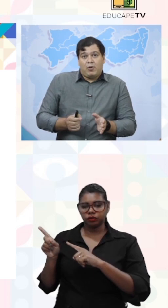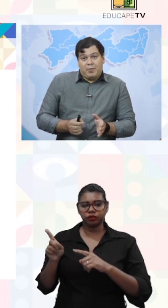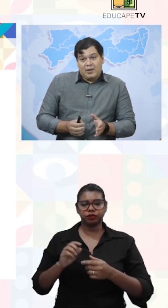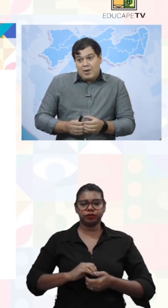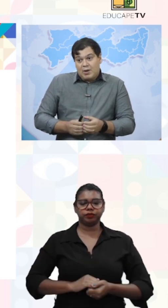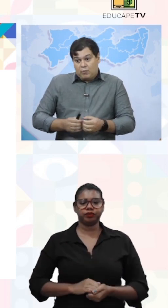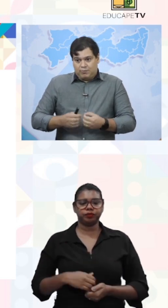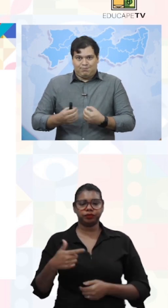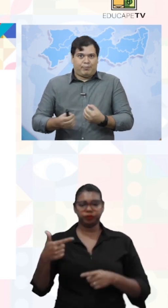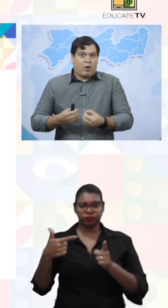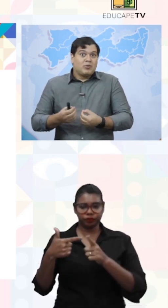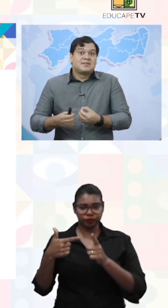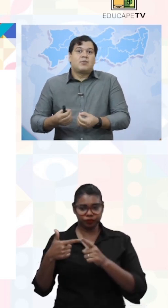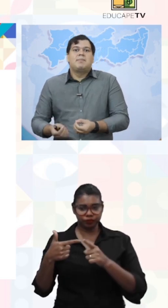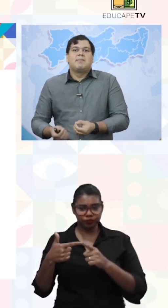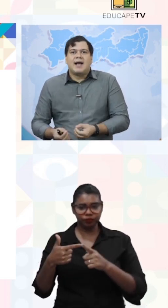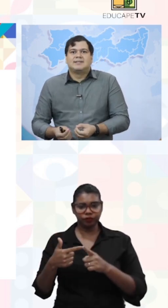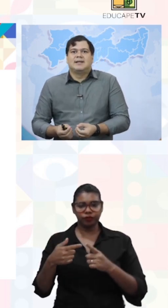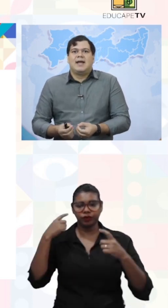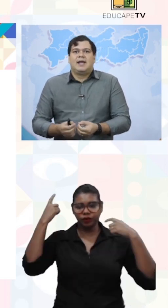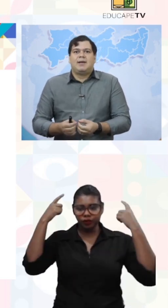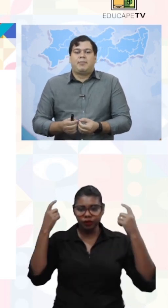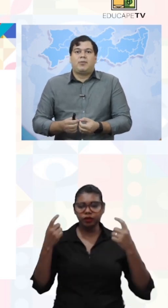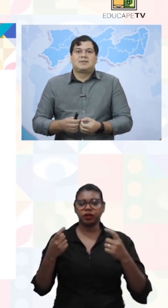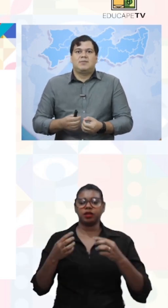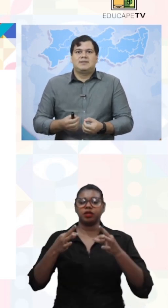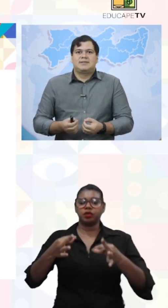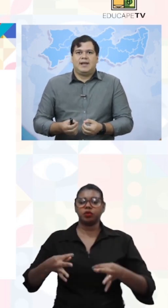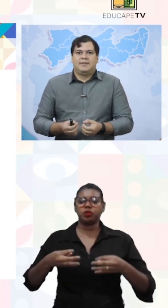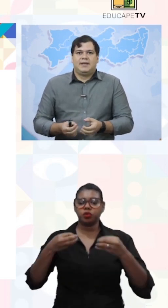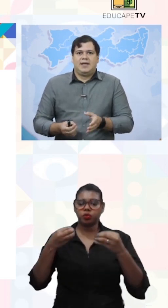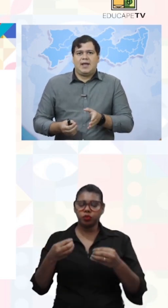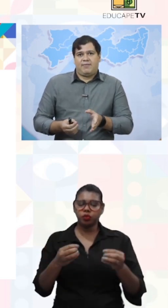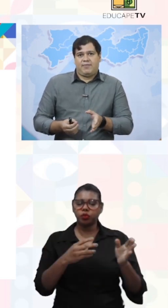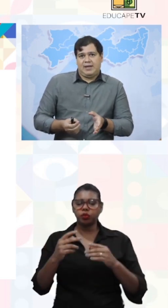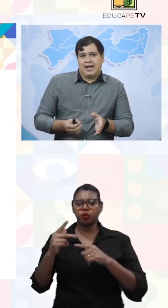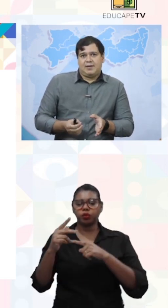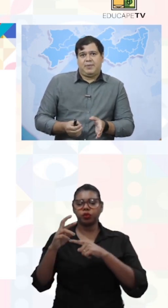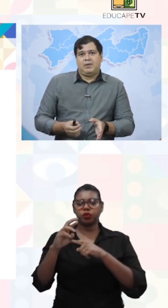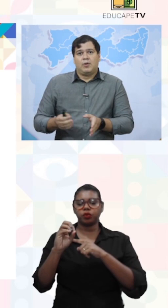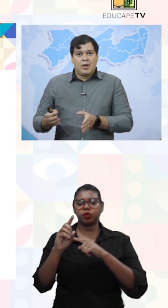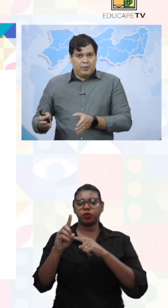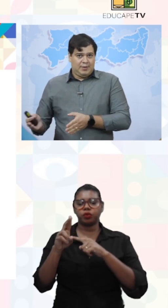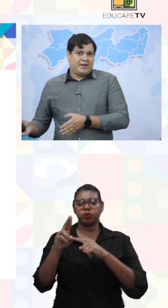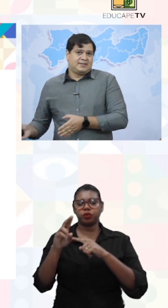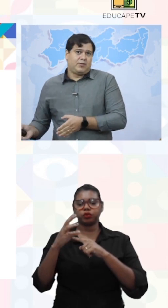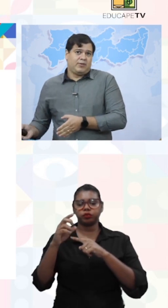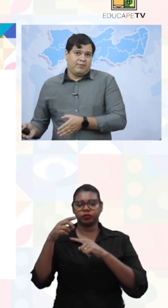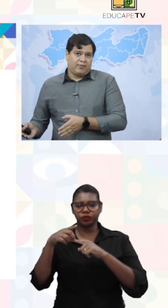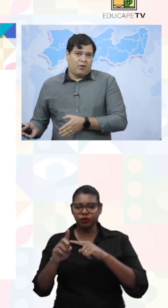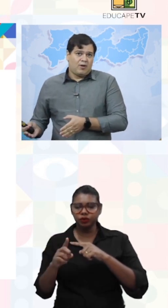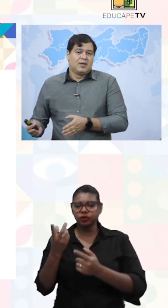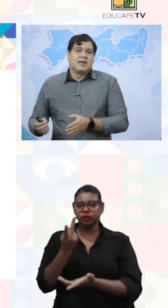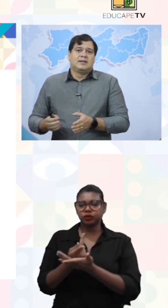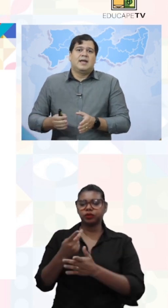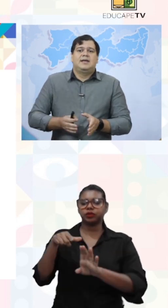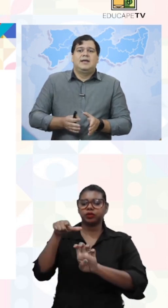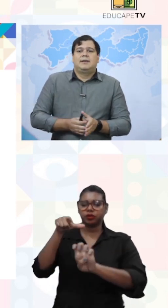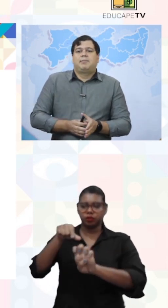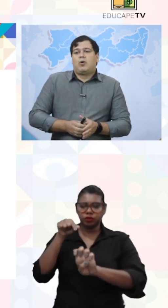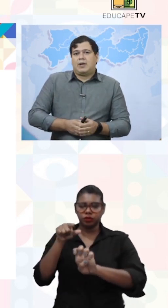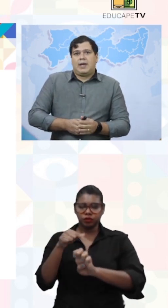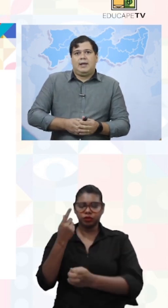está preocupado com a produção em massa, né? Aquela produção em série, né? Que ela foi criada pelo empresário Henry Ford, né?